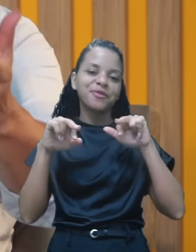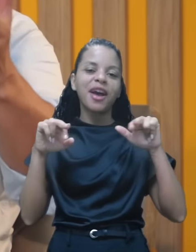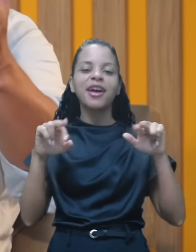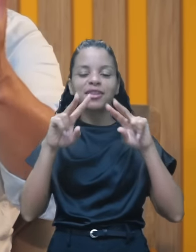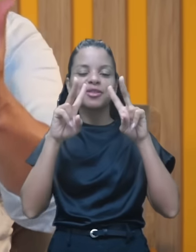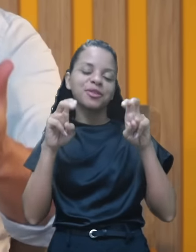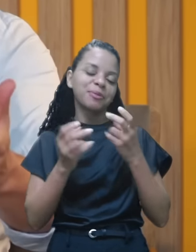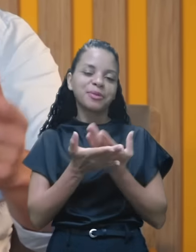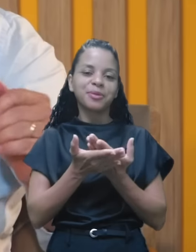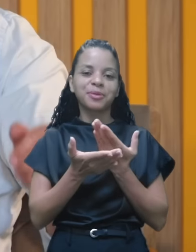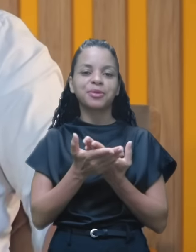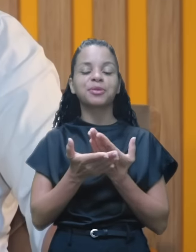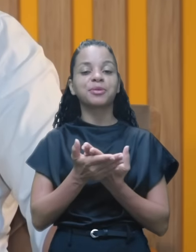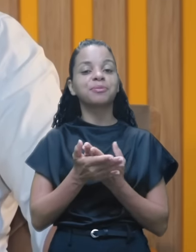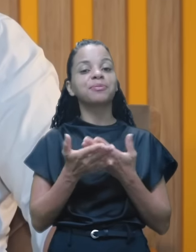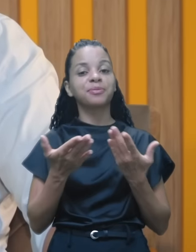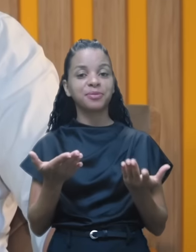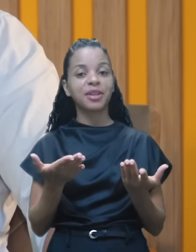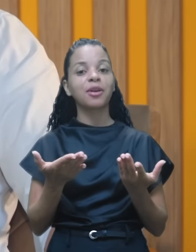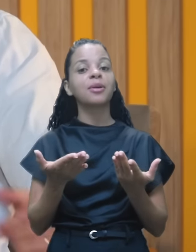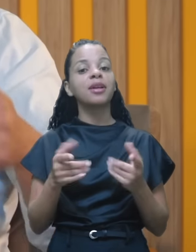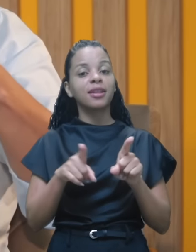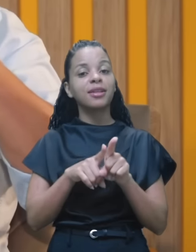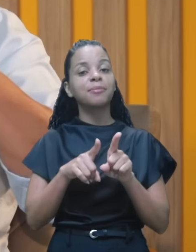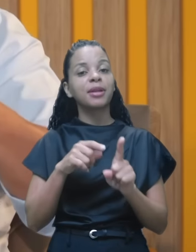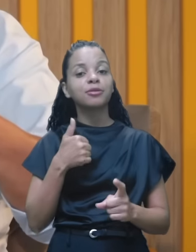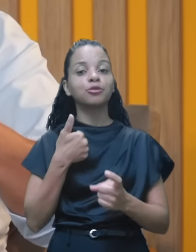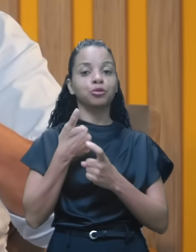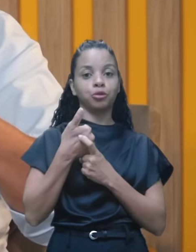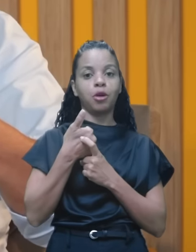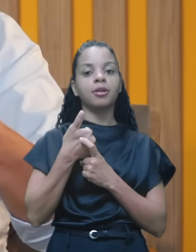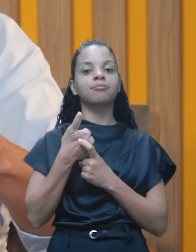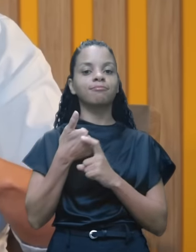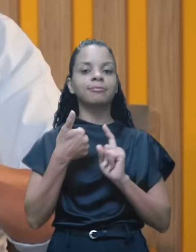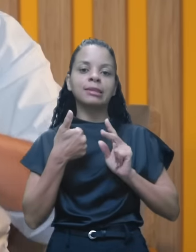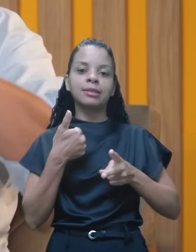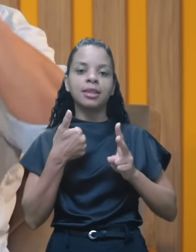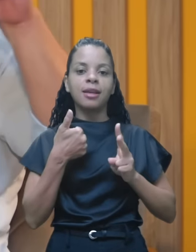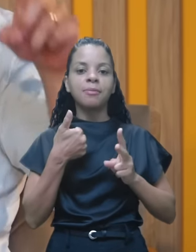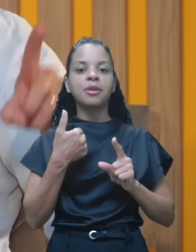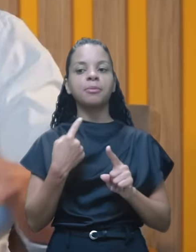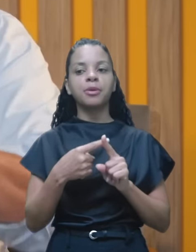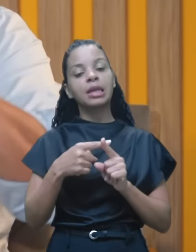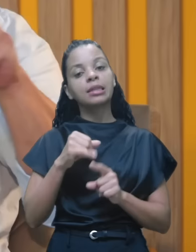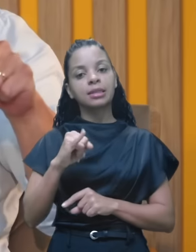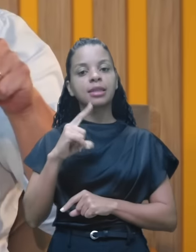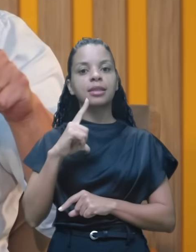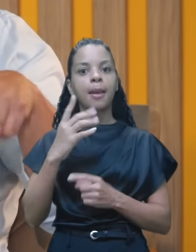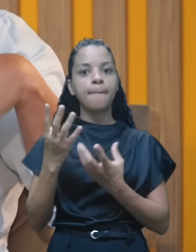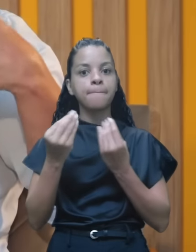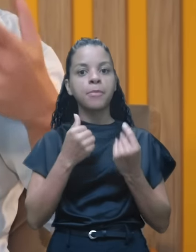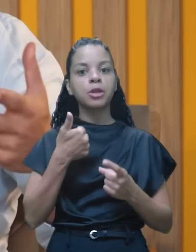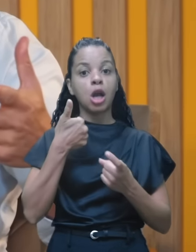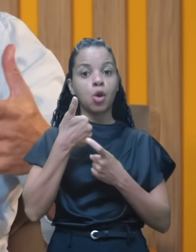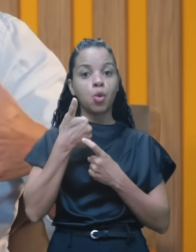deixa de se inscrever, não deixa de ativar as notificações e deixe o seu joinha também, porque sabemos que quanto mais curtidas tiver esse vídeo,